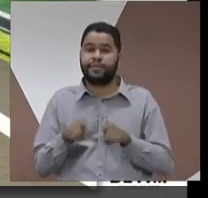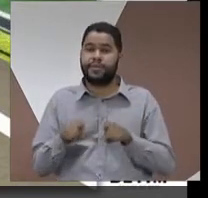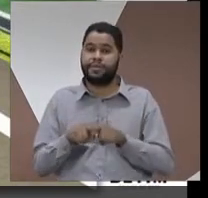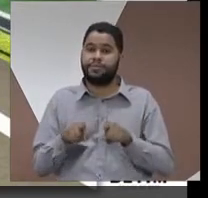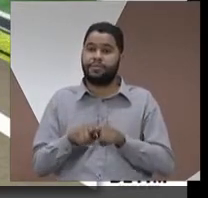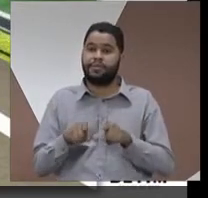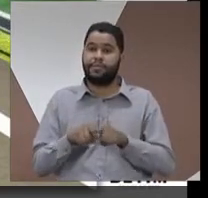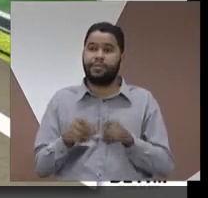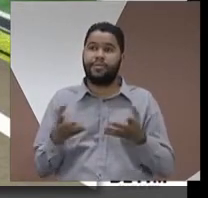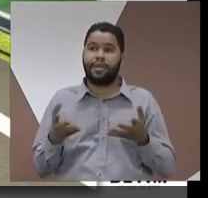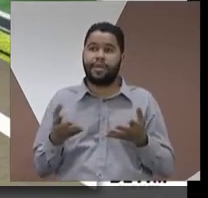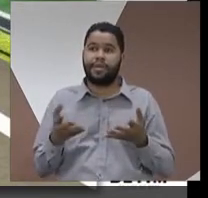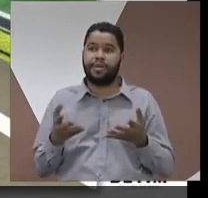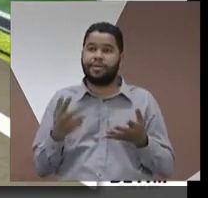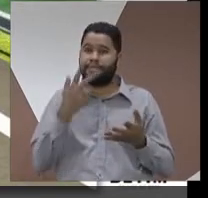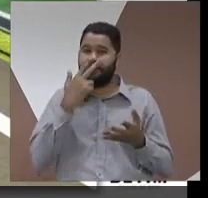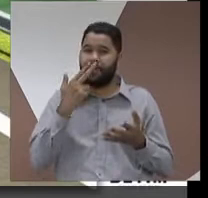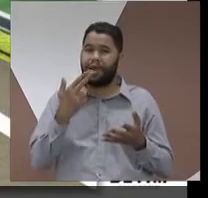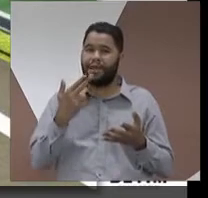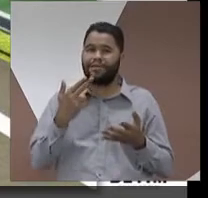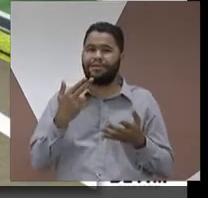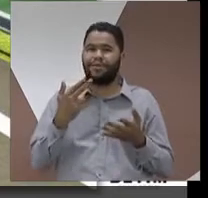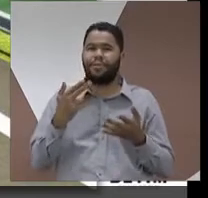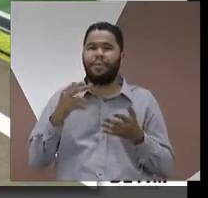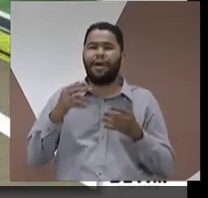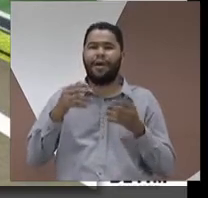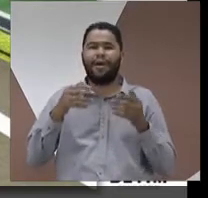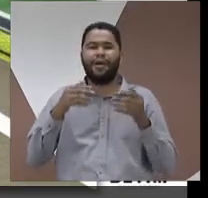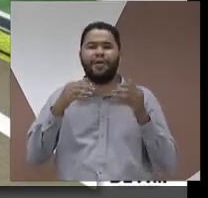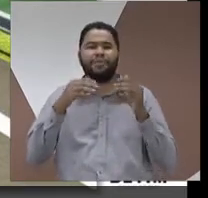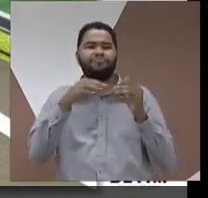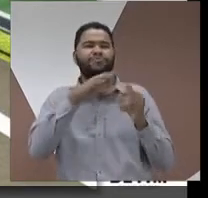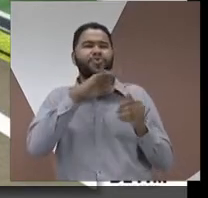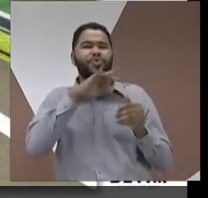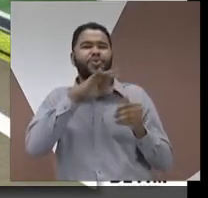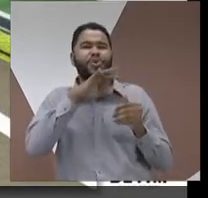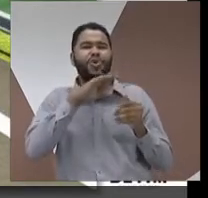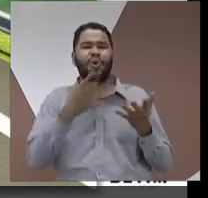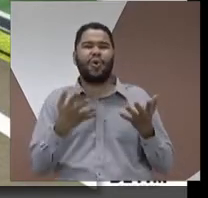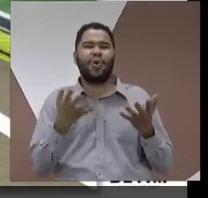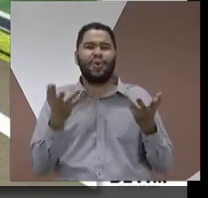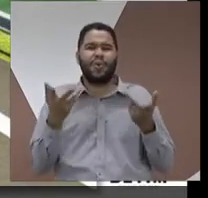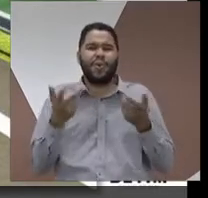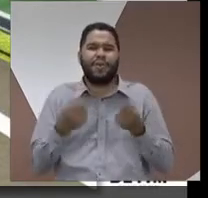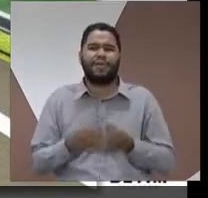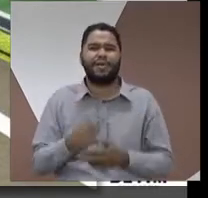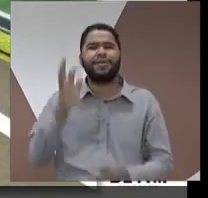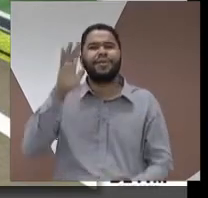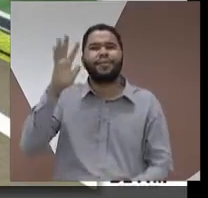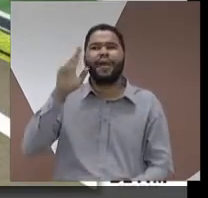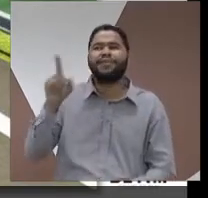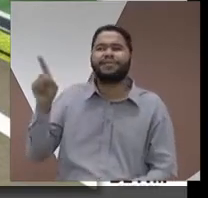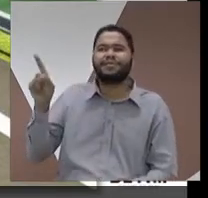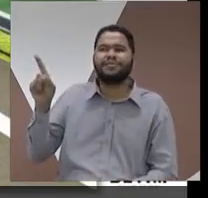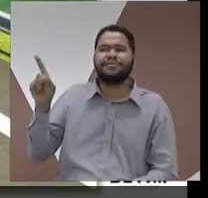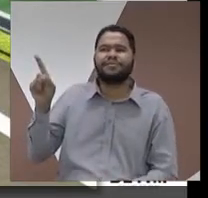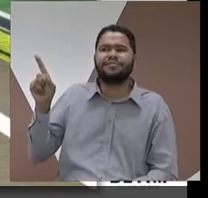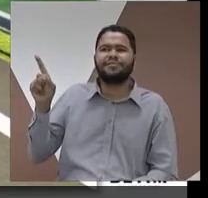uma região de segunda categoria. Porque imagina um rodoanel com esse formato. Isso é